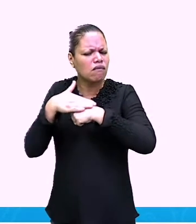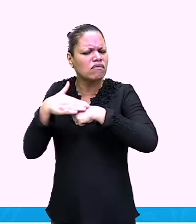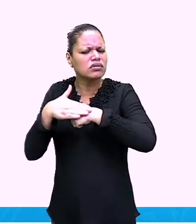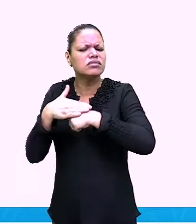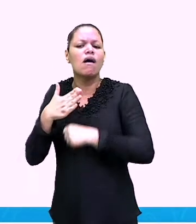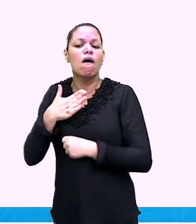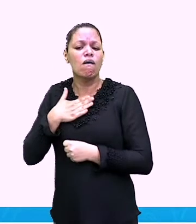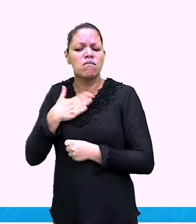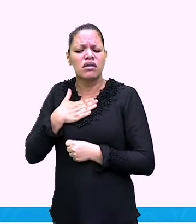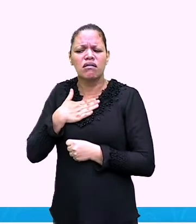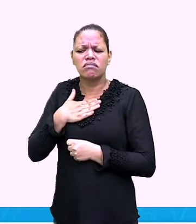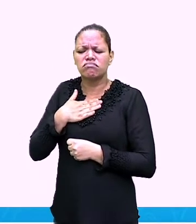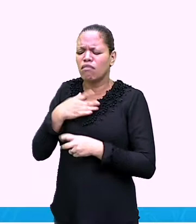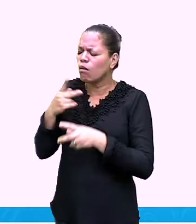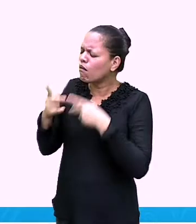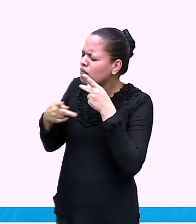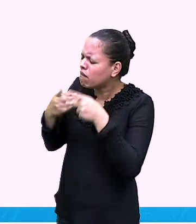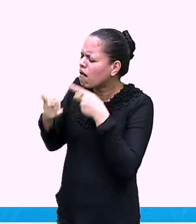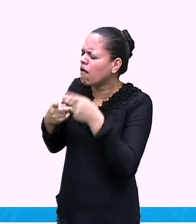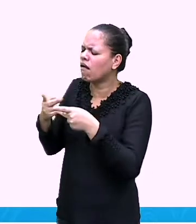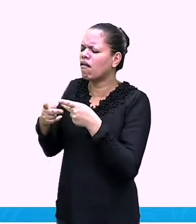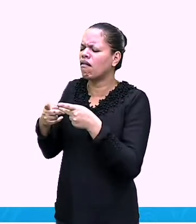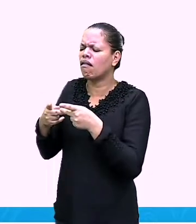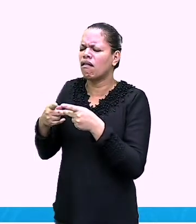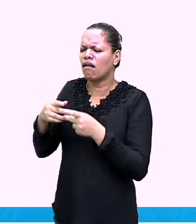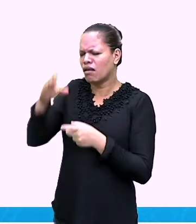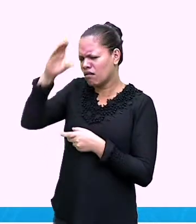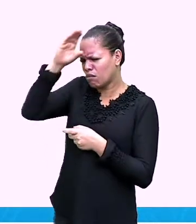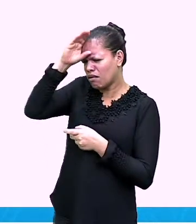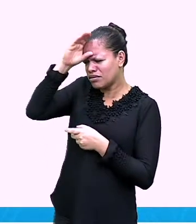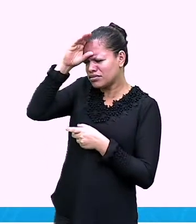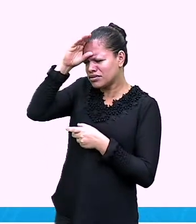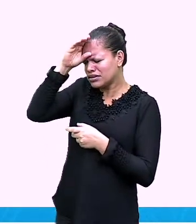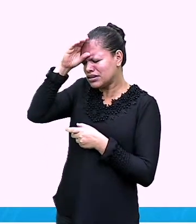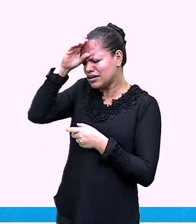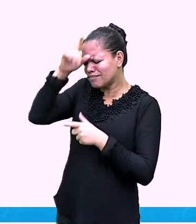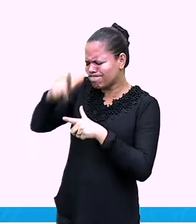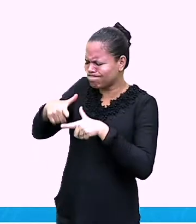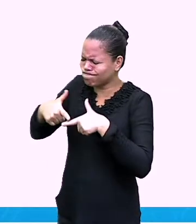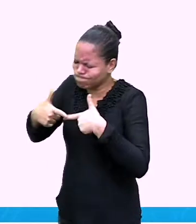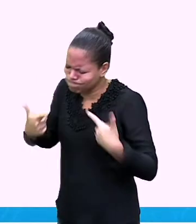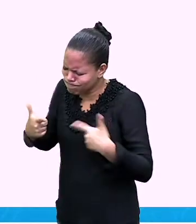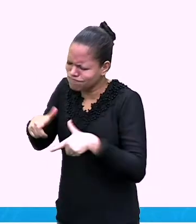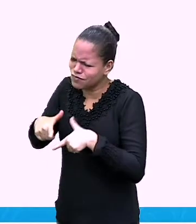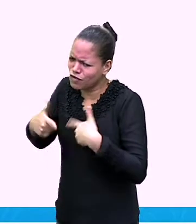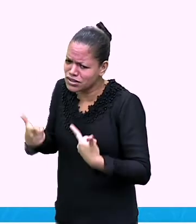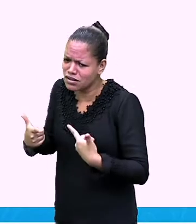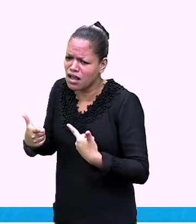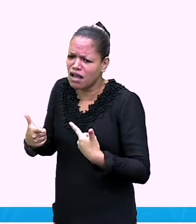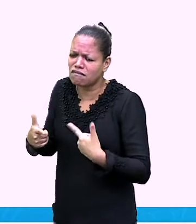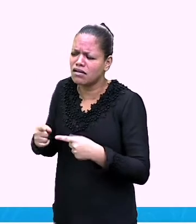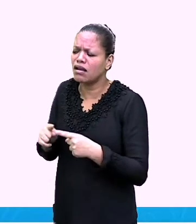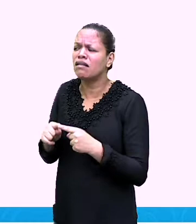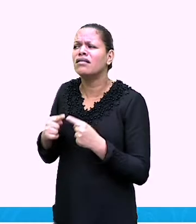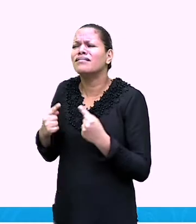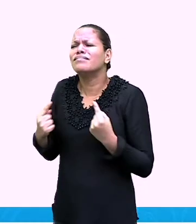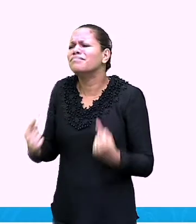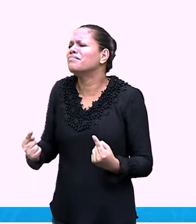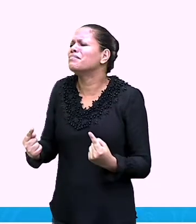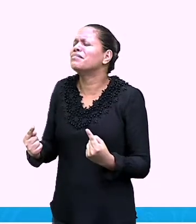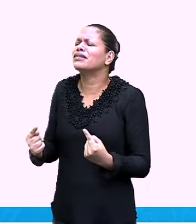Eu disse a ela que eu me esforçava muito nas minhas lições, mas que as coisas pareciam ficar cada vez